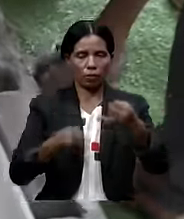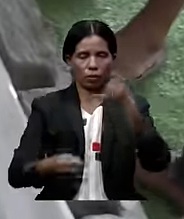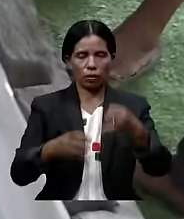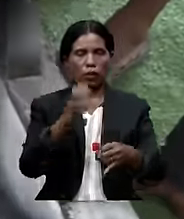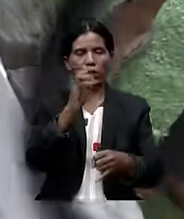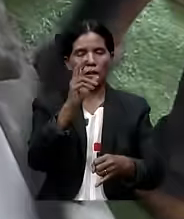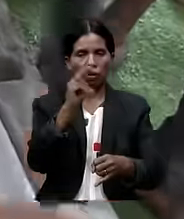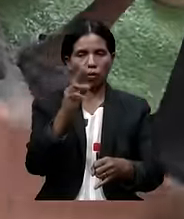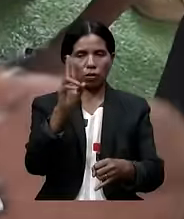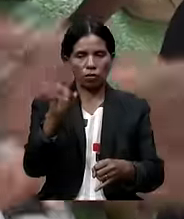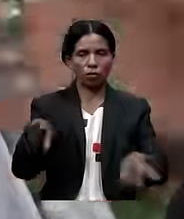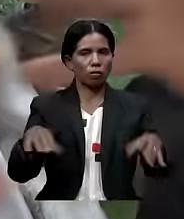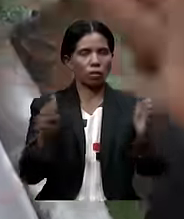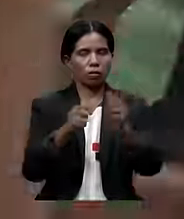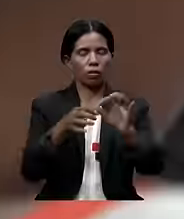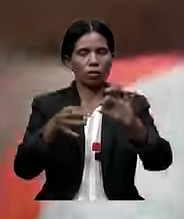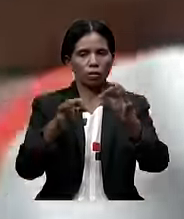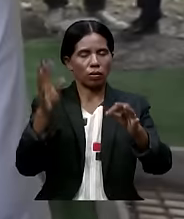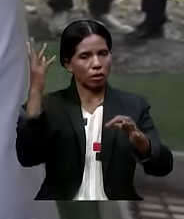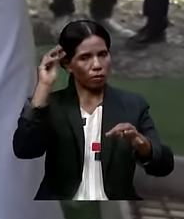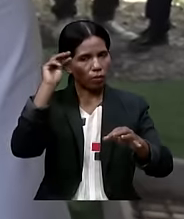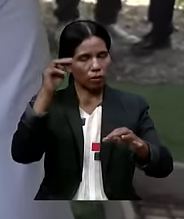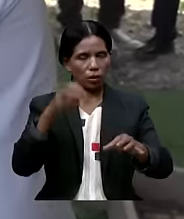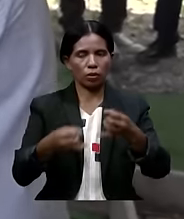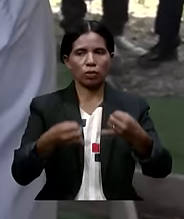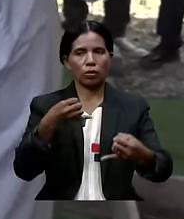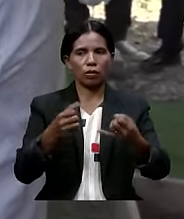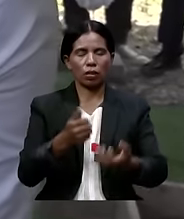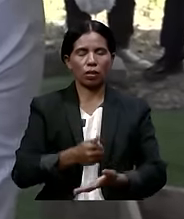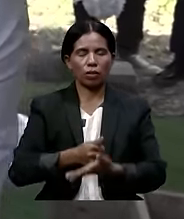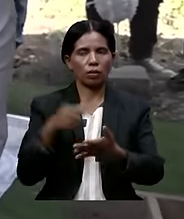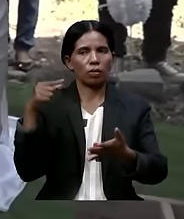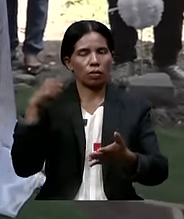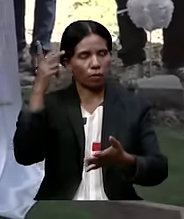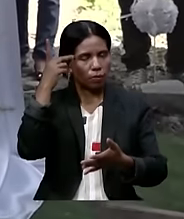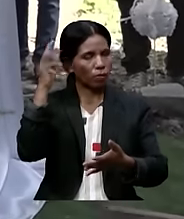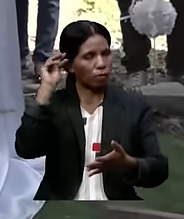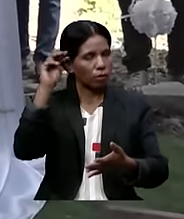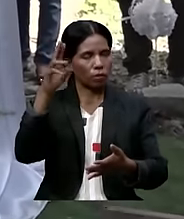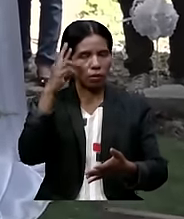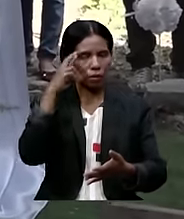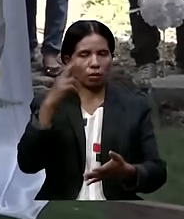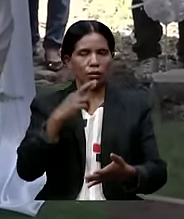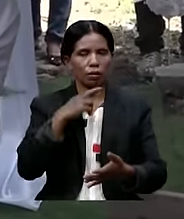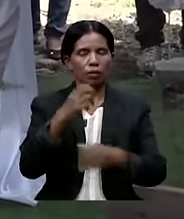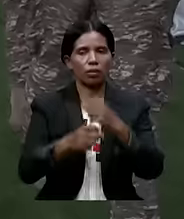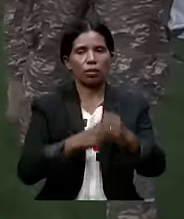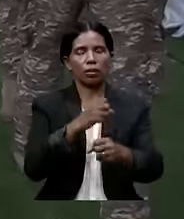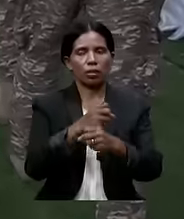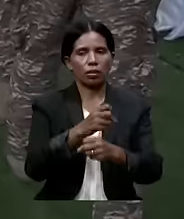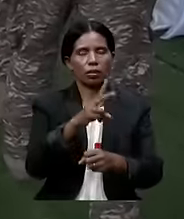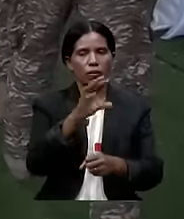Union, Serviço Hanesan Tradutor e Ministério Justiça, Ajuda Gabinete Primeiro-Ministro José Ramos Horta e Hatinan Rihun